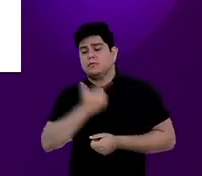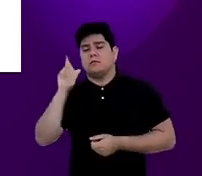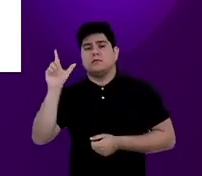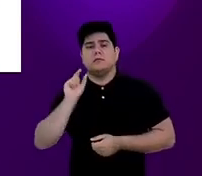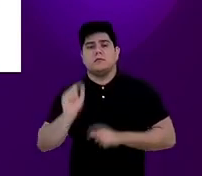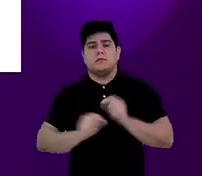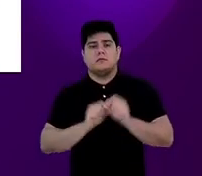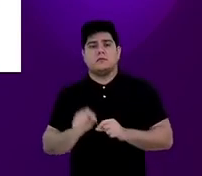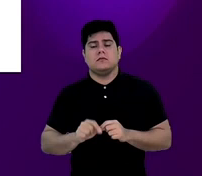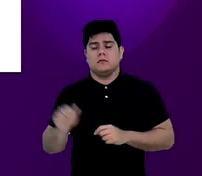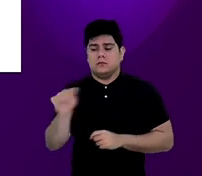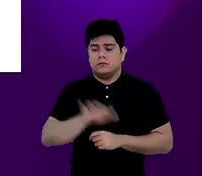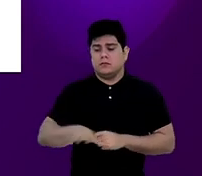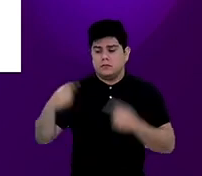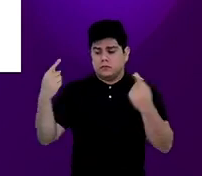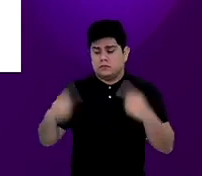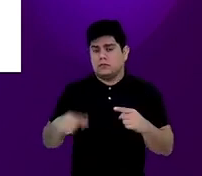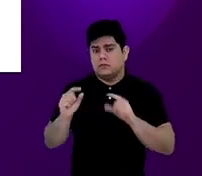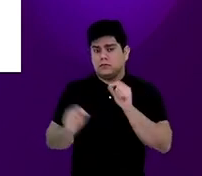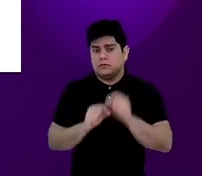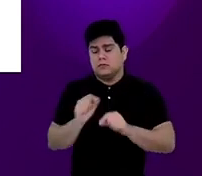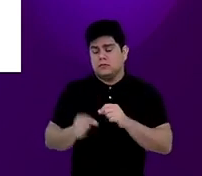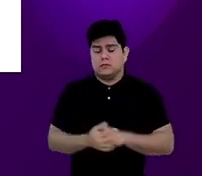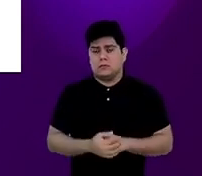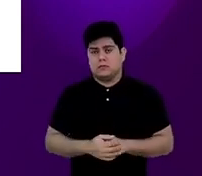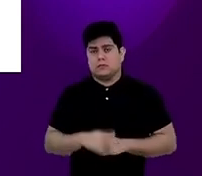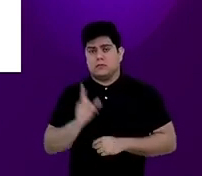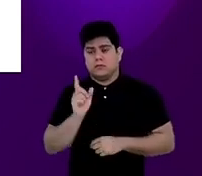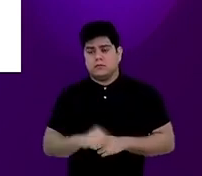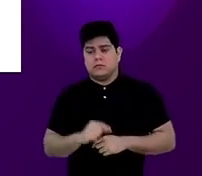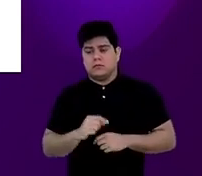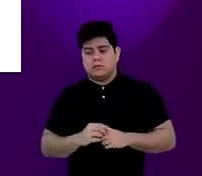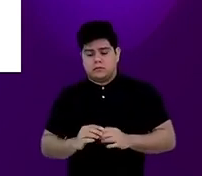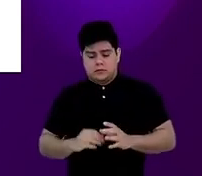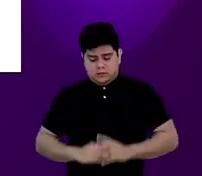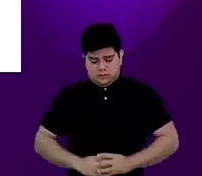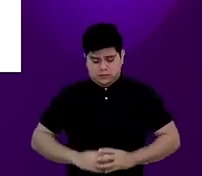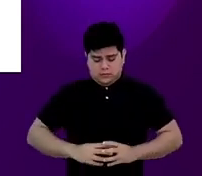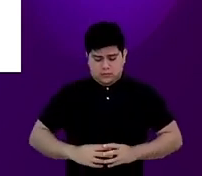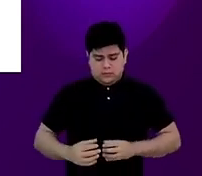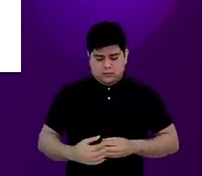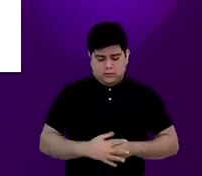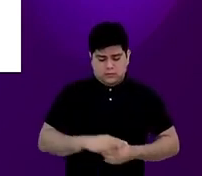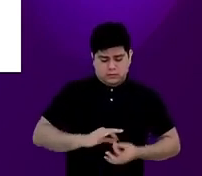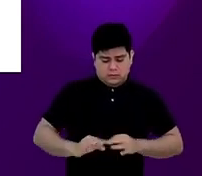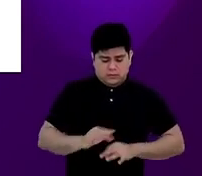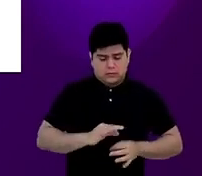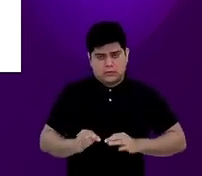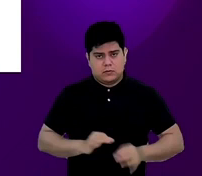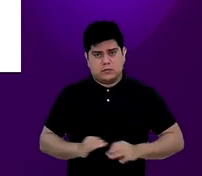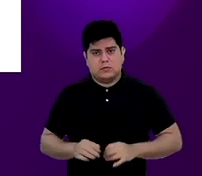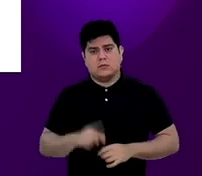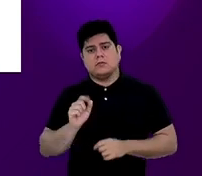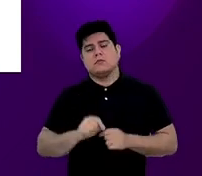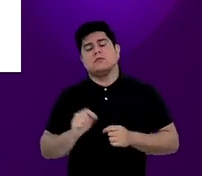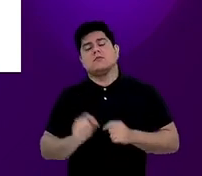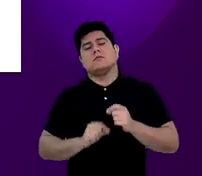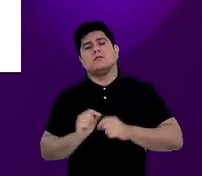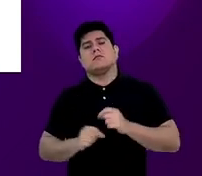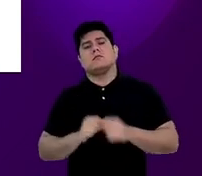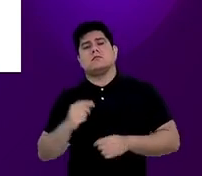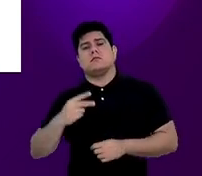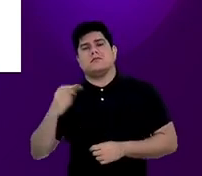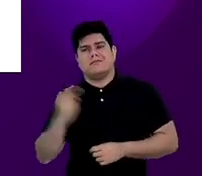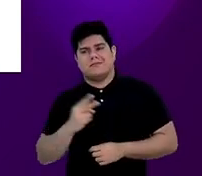mais no campo dos desafios é a reconstrução intracorpórea da bexiga, né? A neobexiga intracorpórea. Fazia-se muita cistectomia